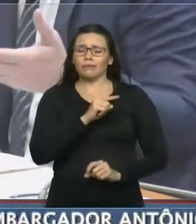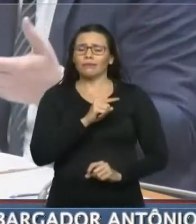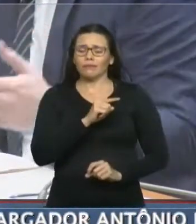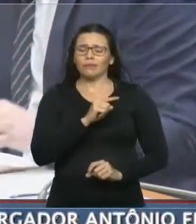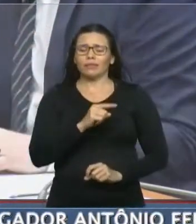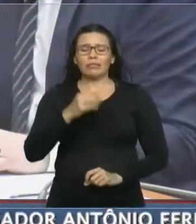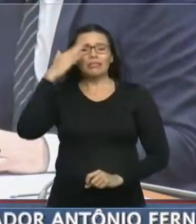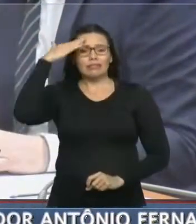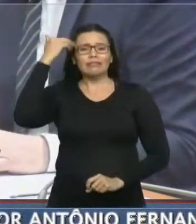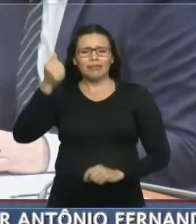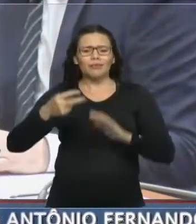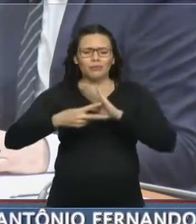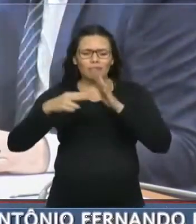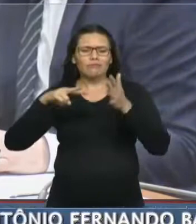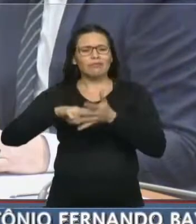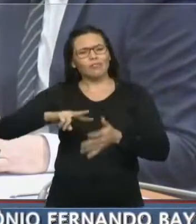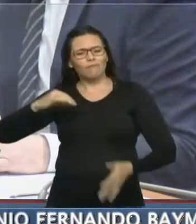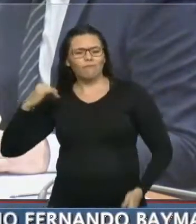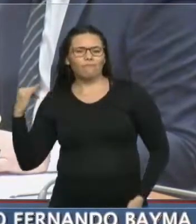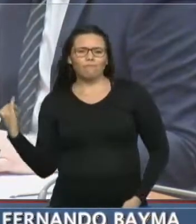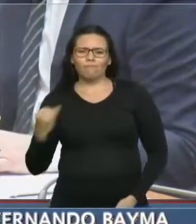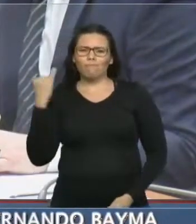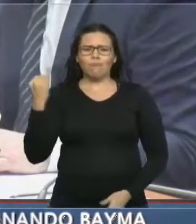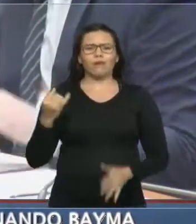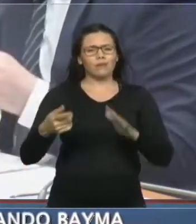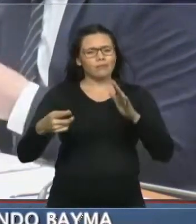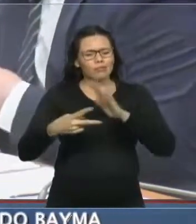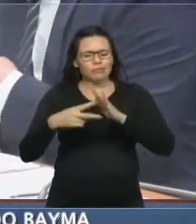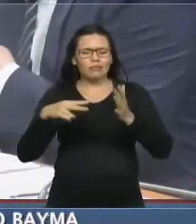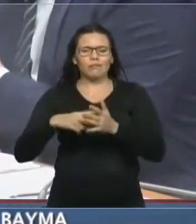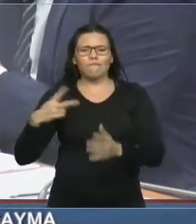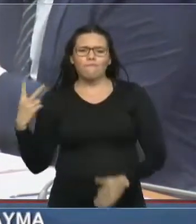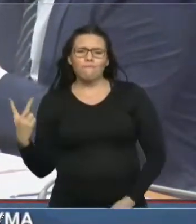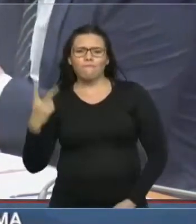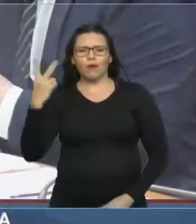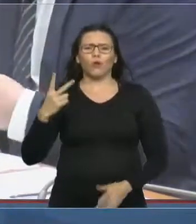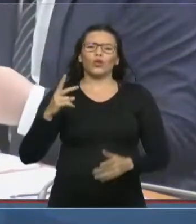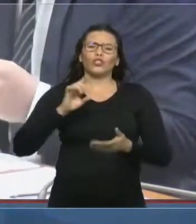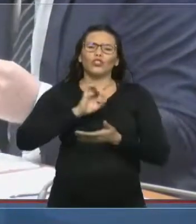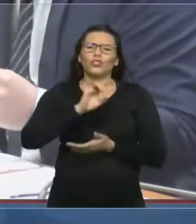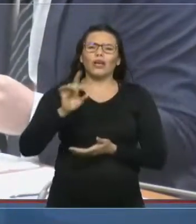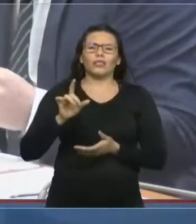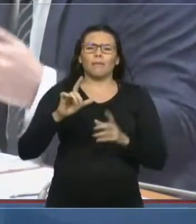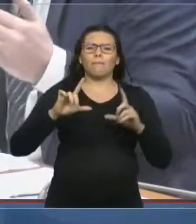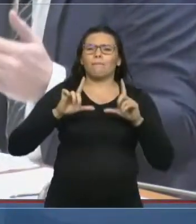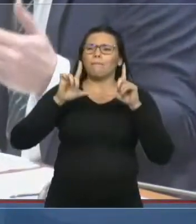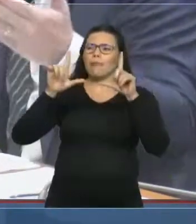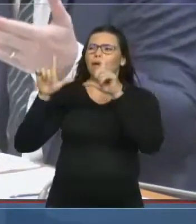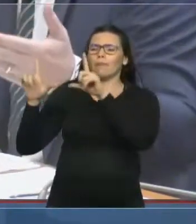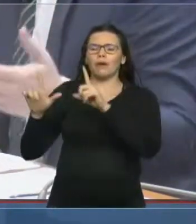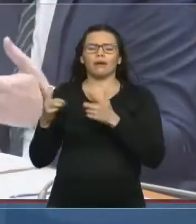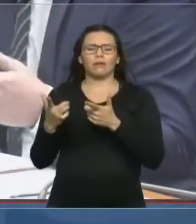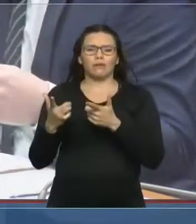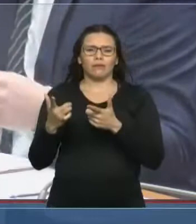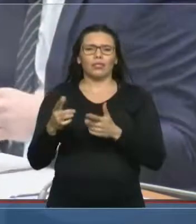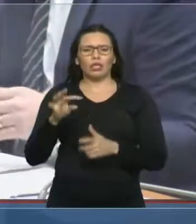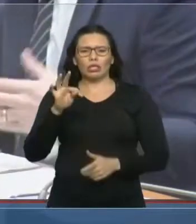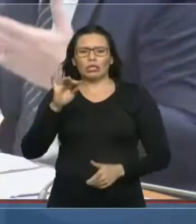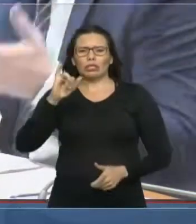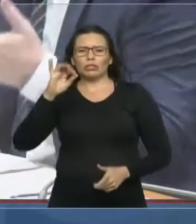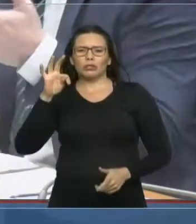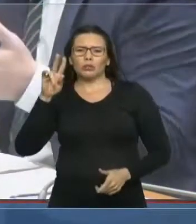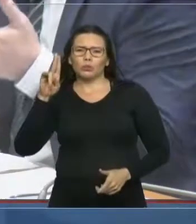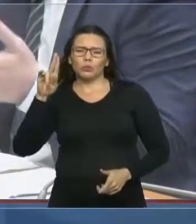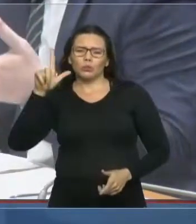fazer uma homenagem como essa, por saber que vai estar não só no coração do homenageado, como ele faz questão de mostrar